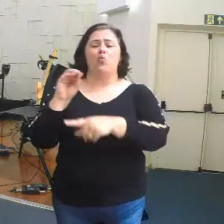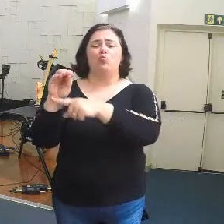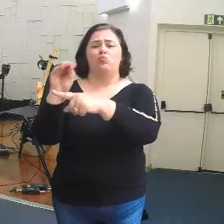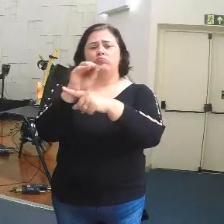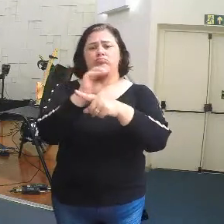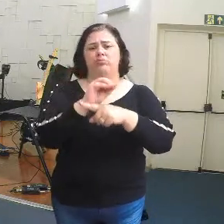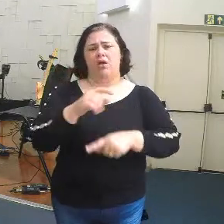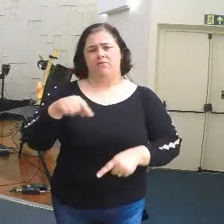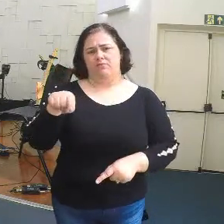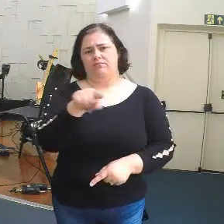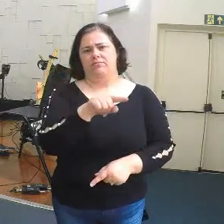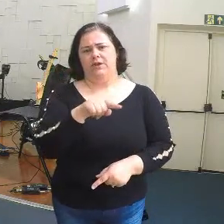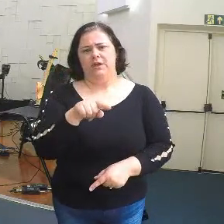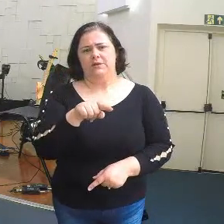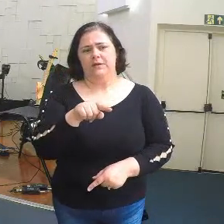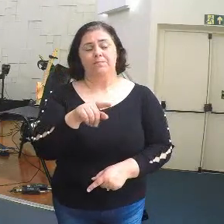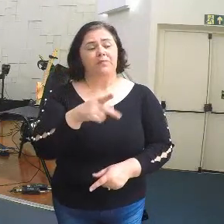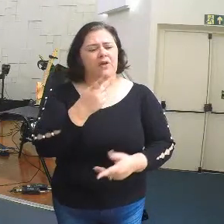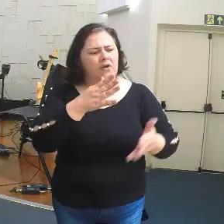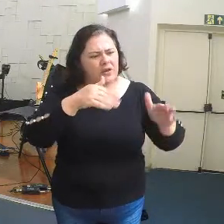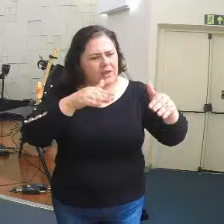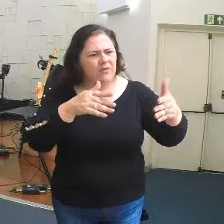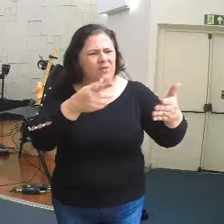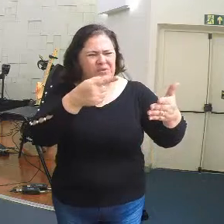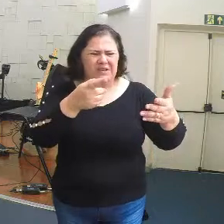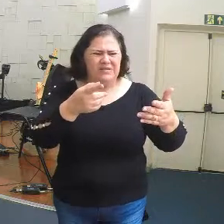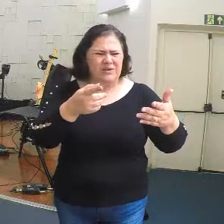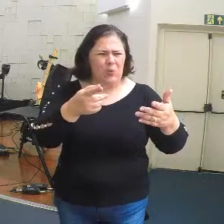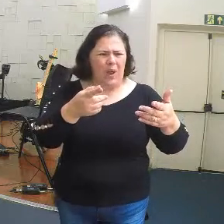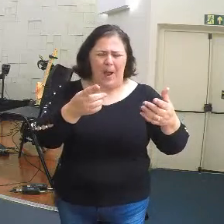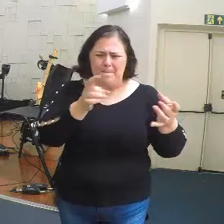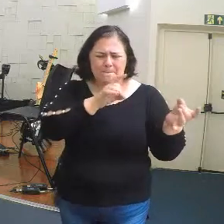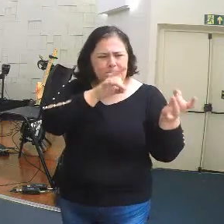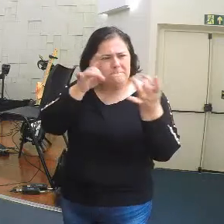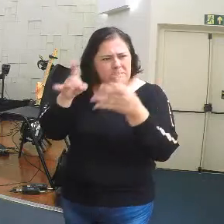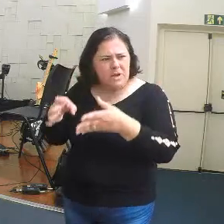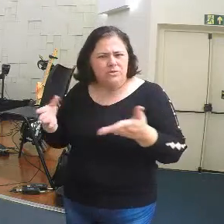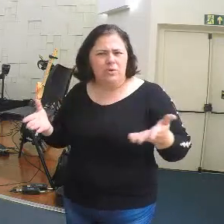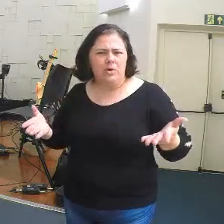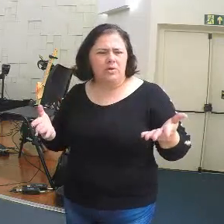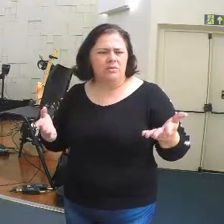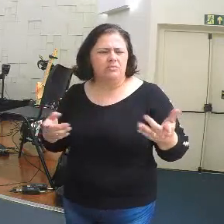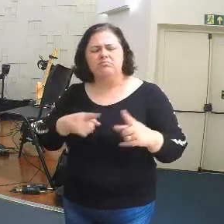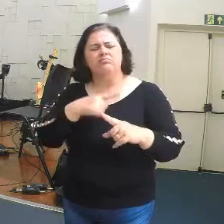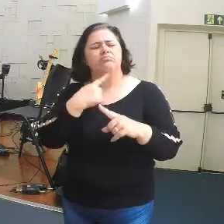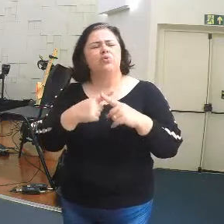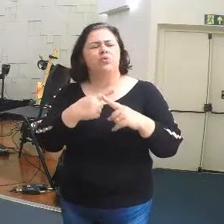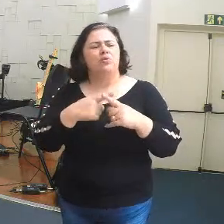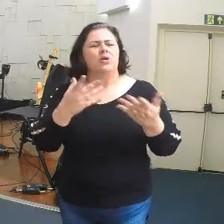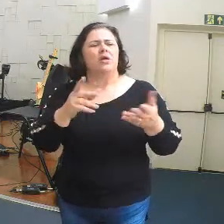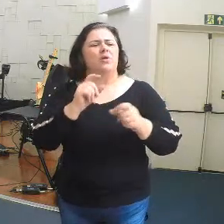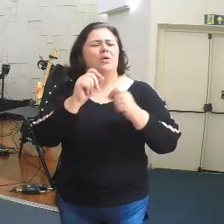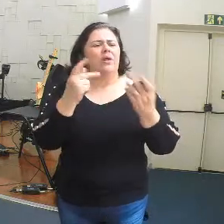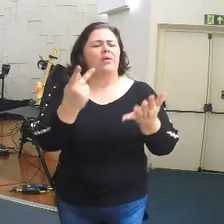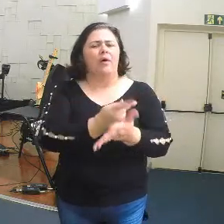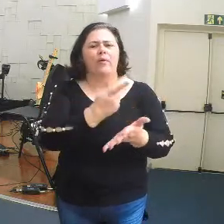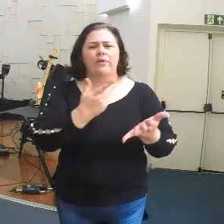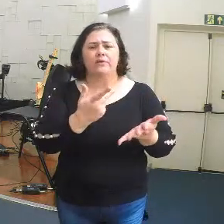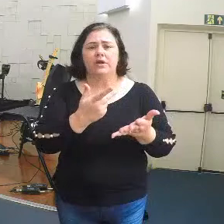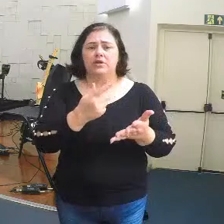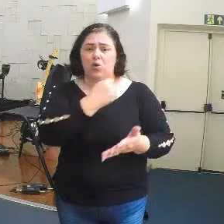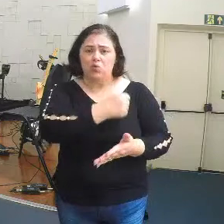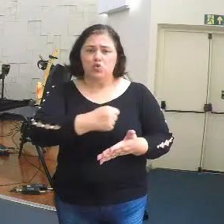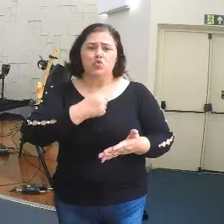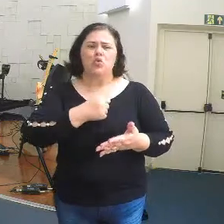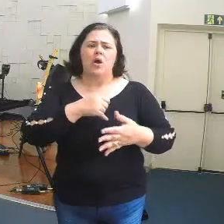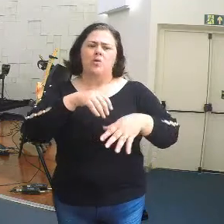contra as pessoas que estavam abandonando essa doutrina e estavam, por isso, também causando